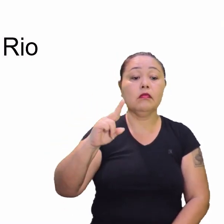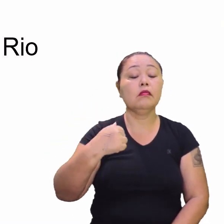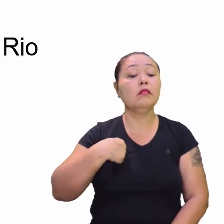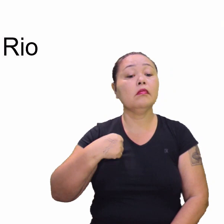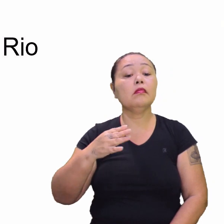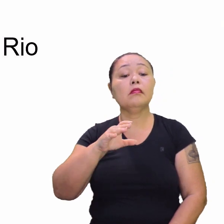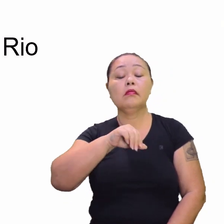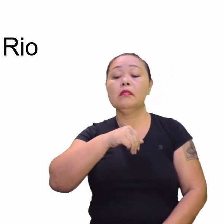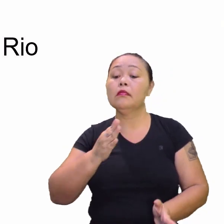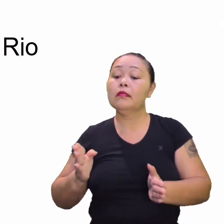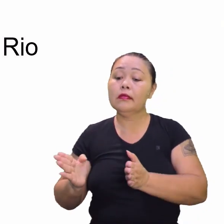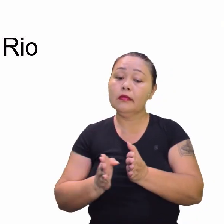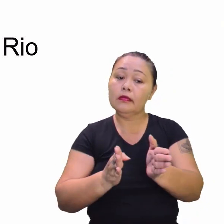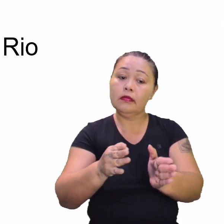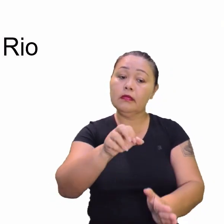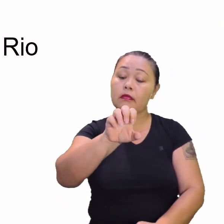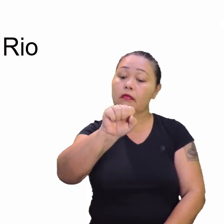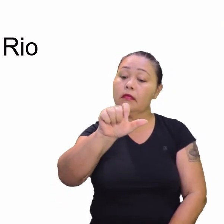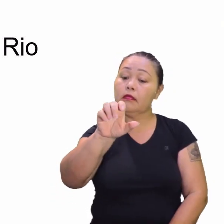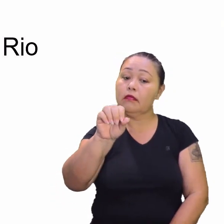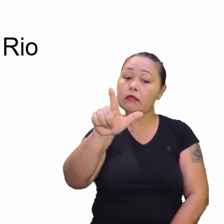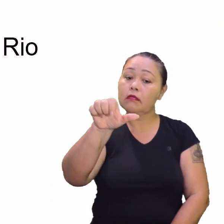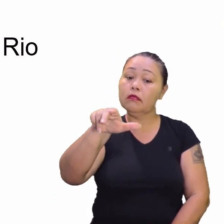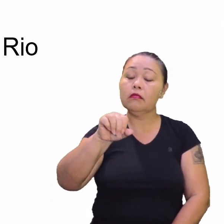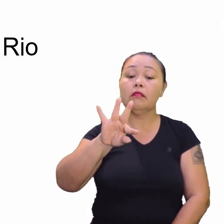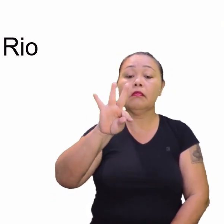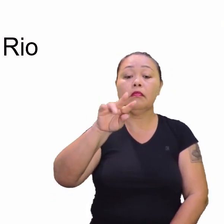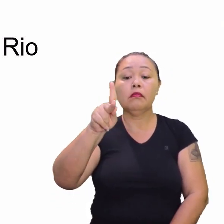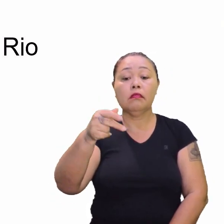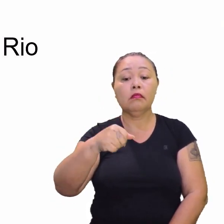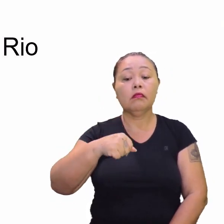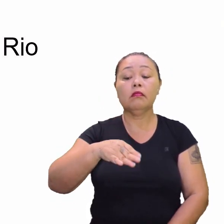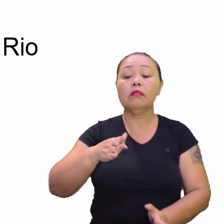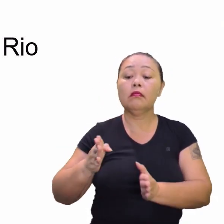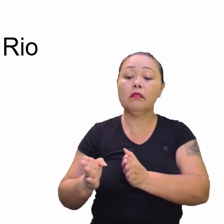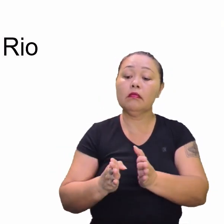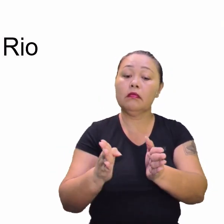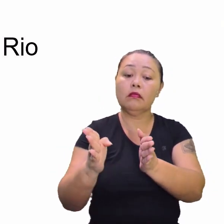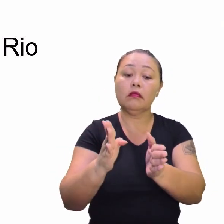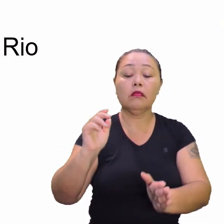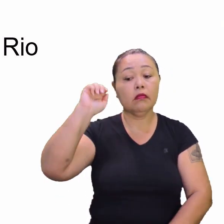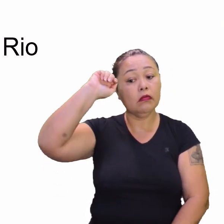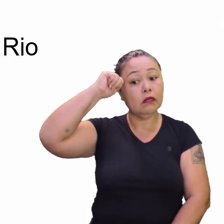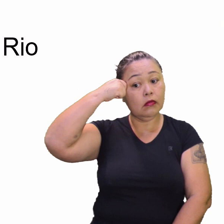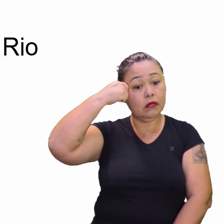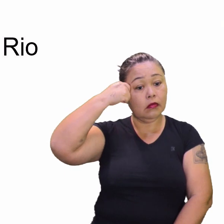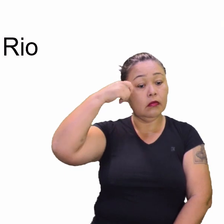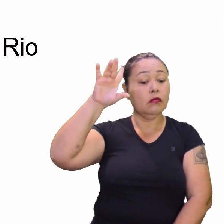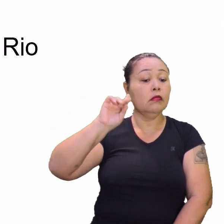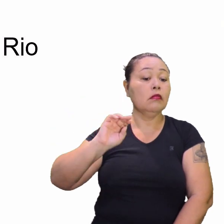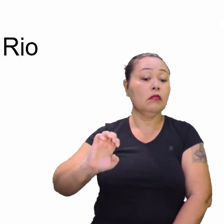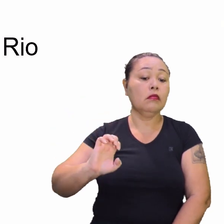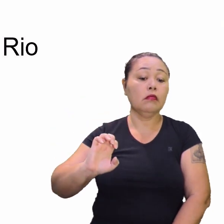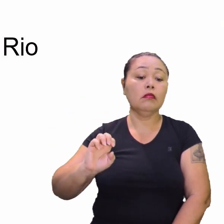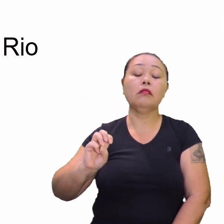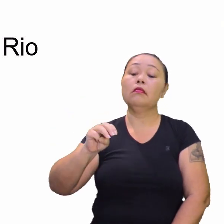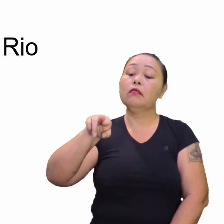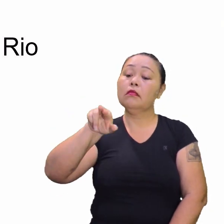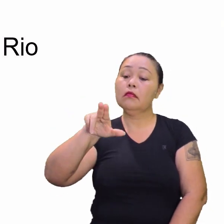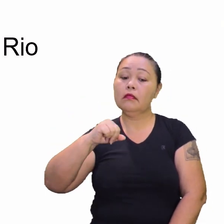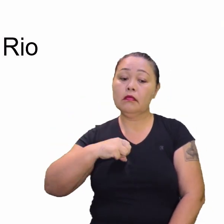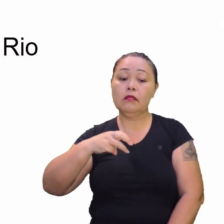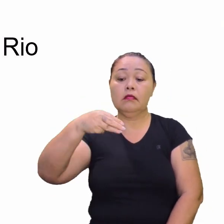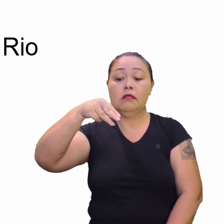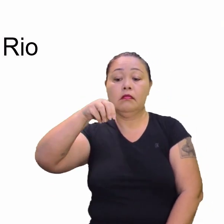Rio Solimões, Rio Tapajós, Rio São Francisco e Rio Negro. Ou letra E. Rio